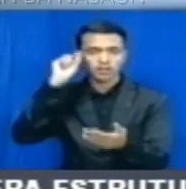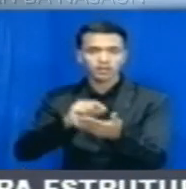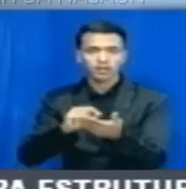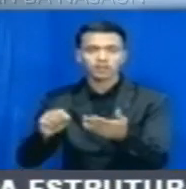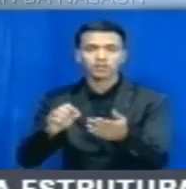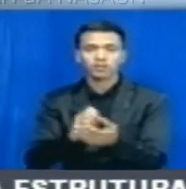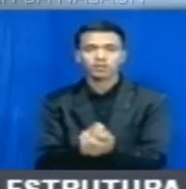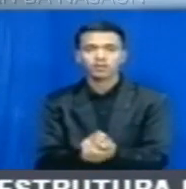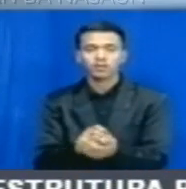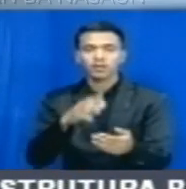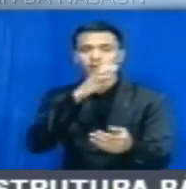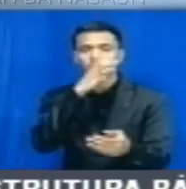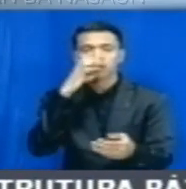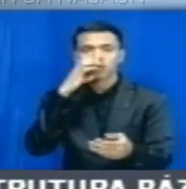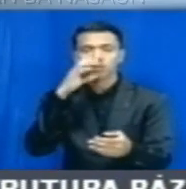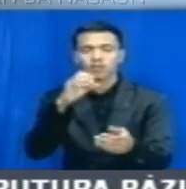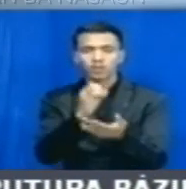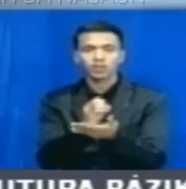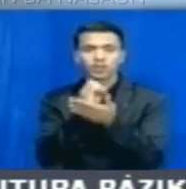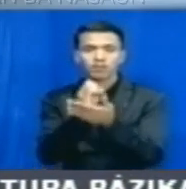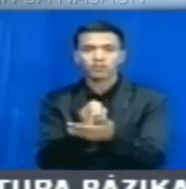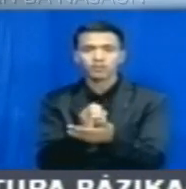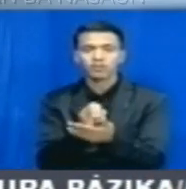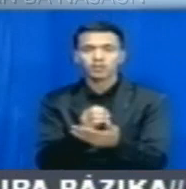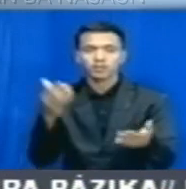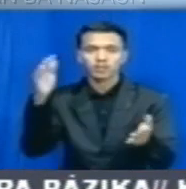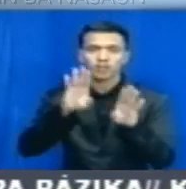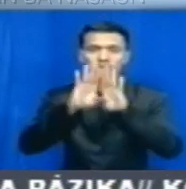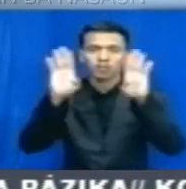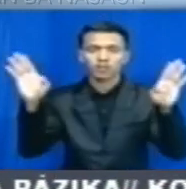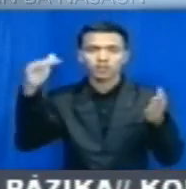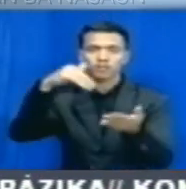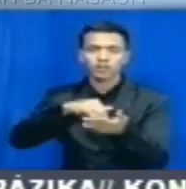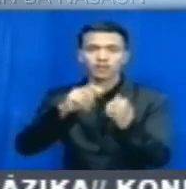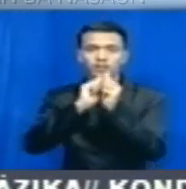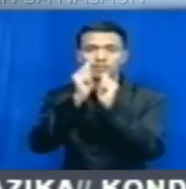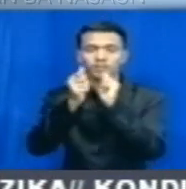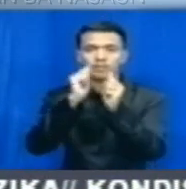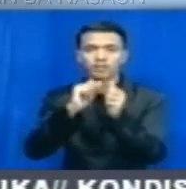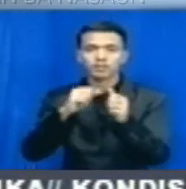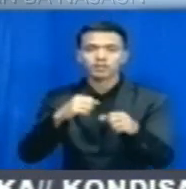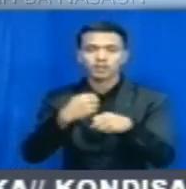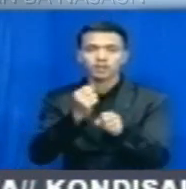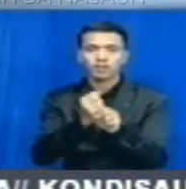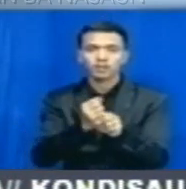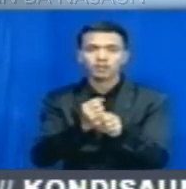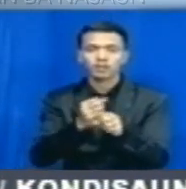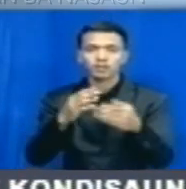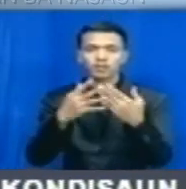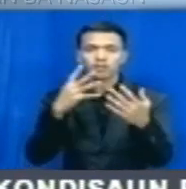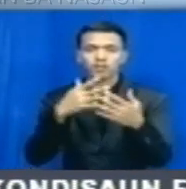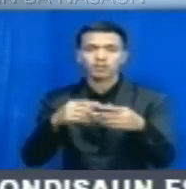Secretaria do Regional Agricultura Oikusi, Seativa Filafali Loket Pescas, cria rompontasi